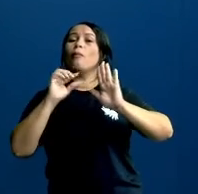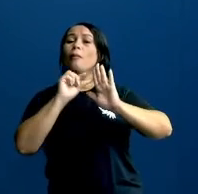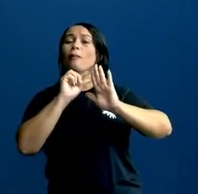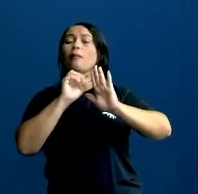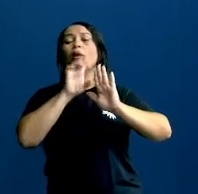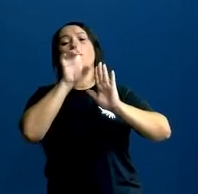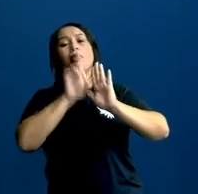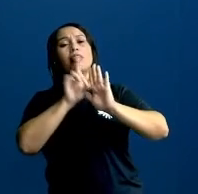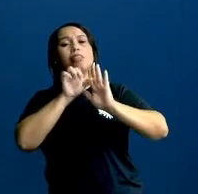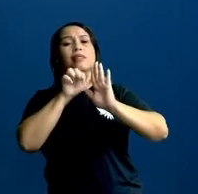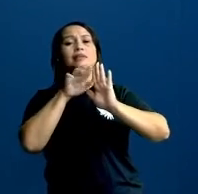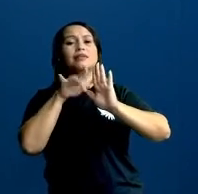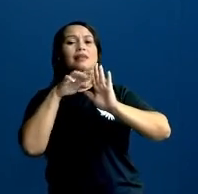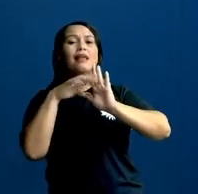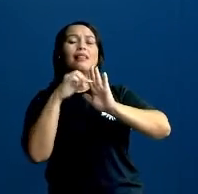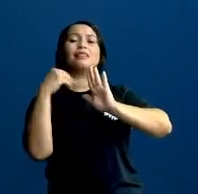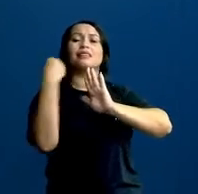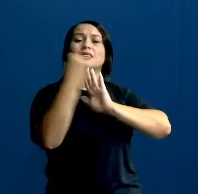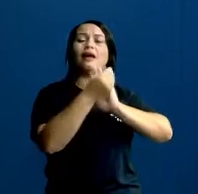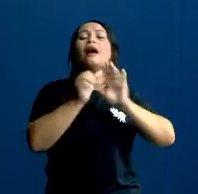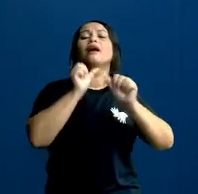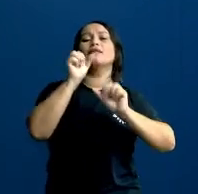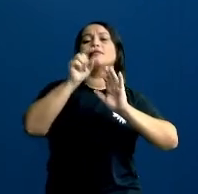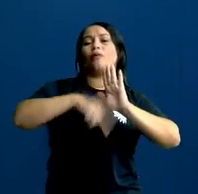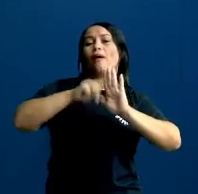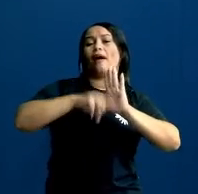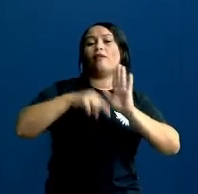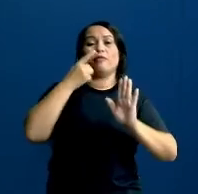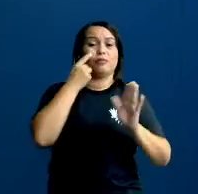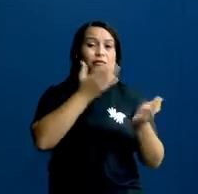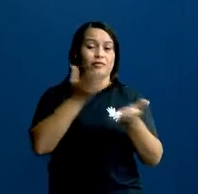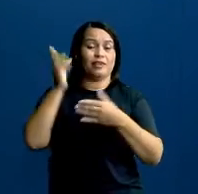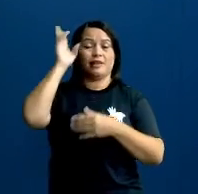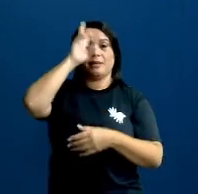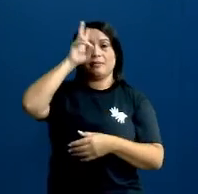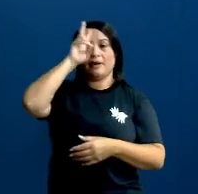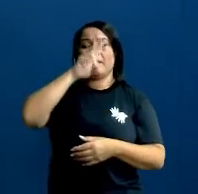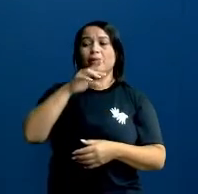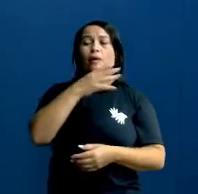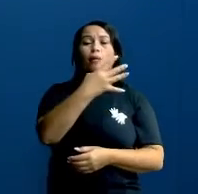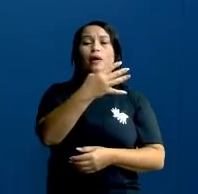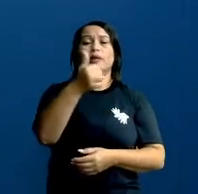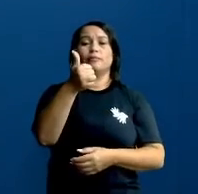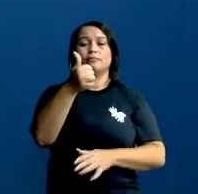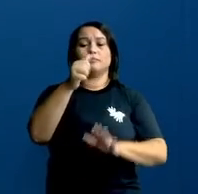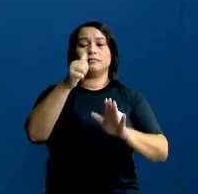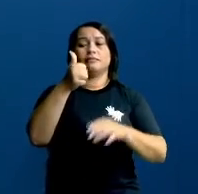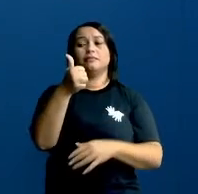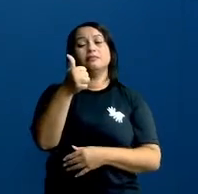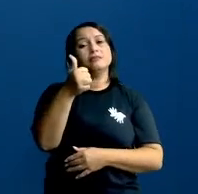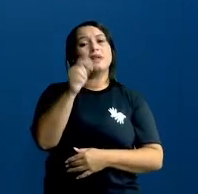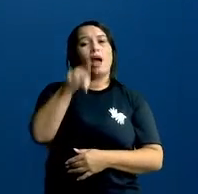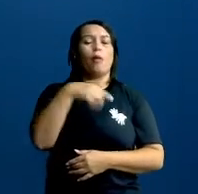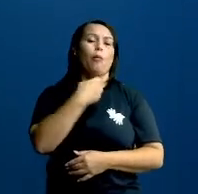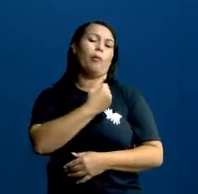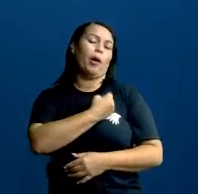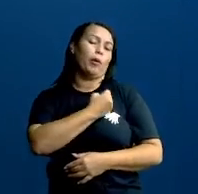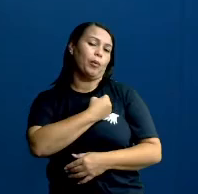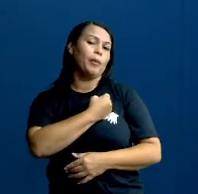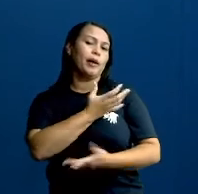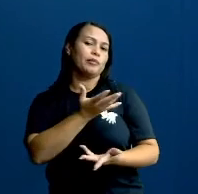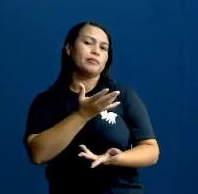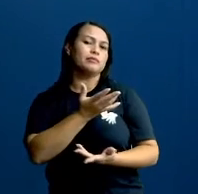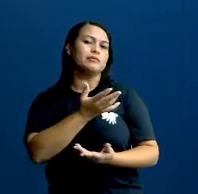uma dezena para poder fazer essa subtração. Então vamos lá lembrar. Então 41 é o meu número